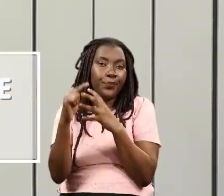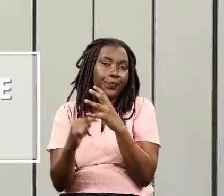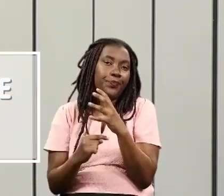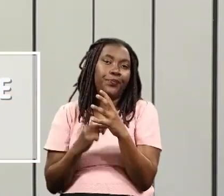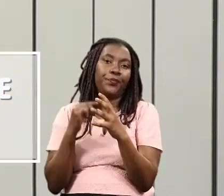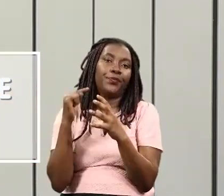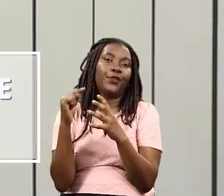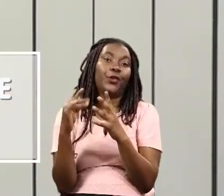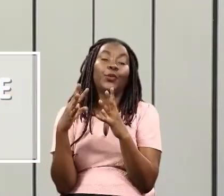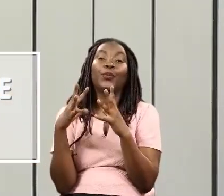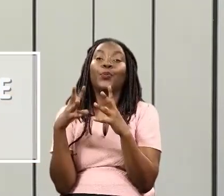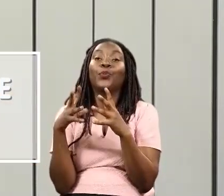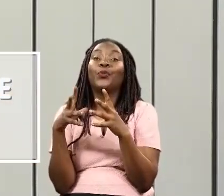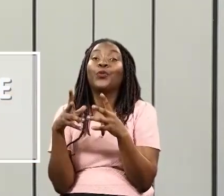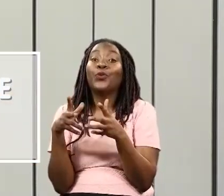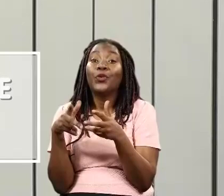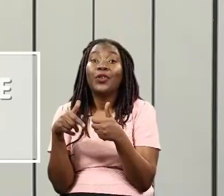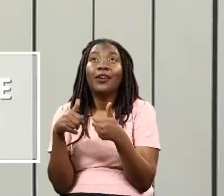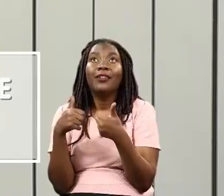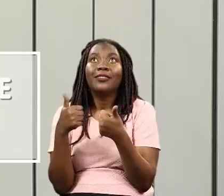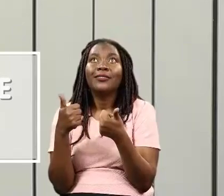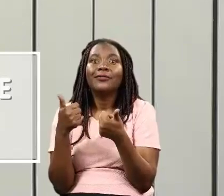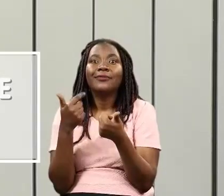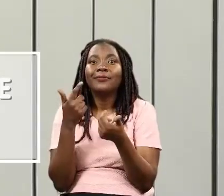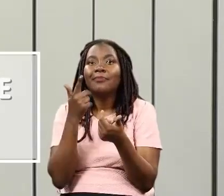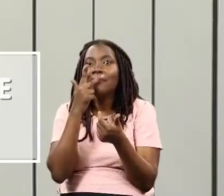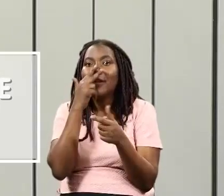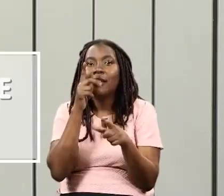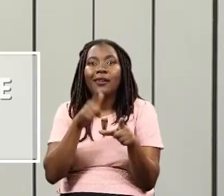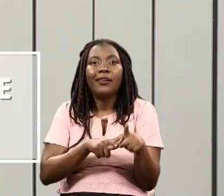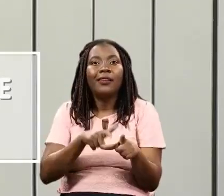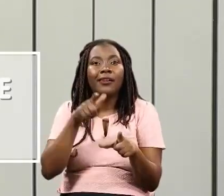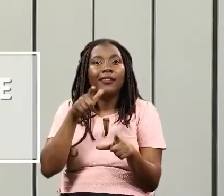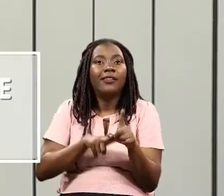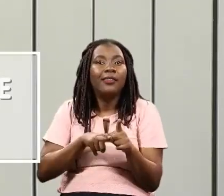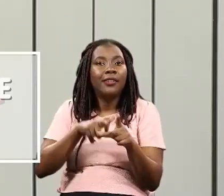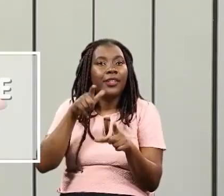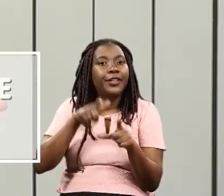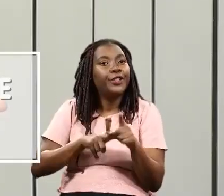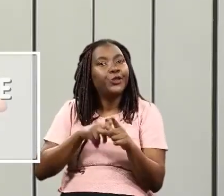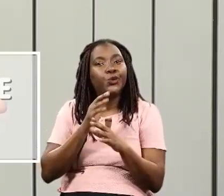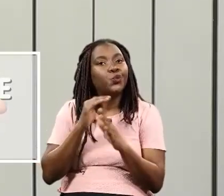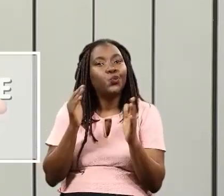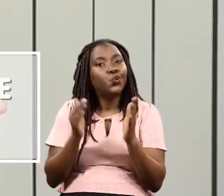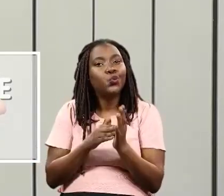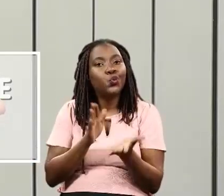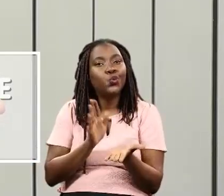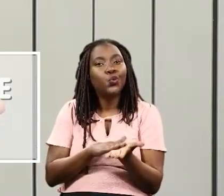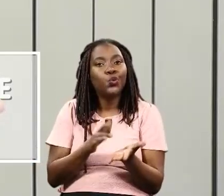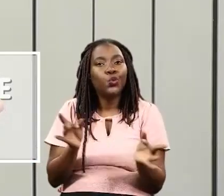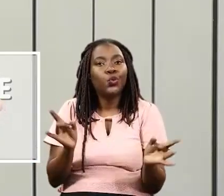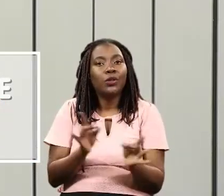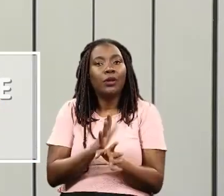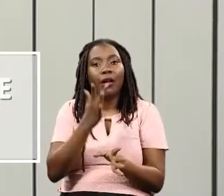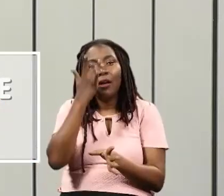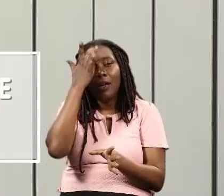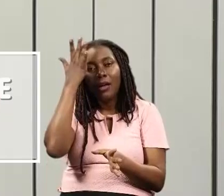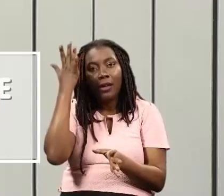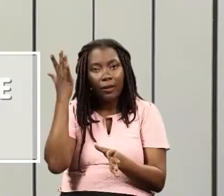mundo está ficando dependente de tudo na palma da mão